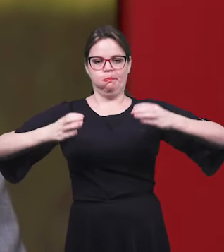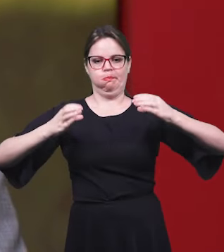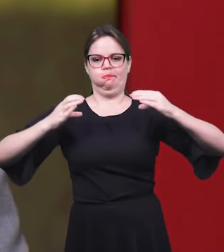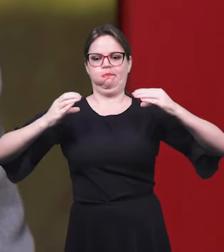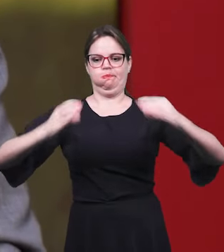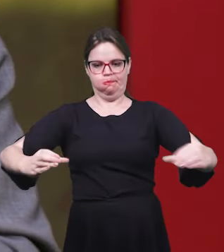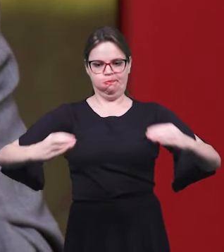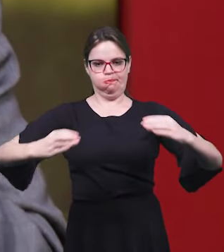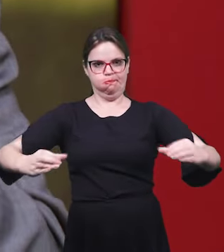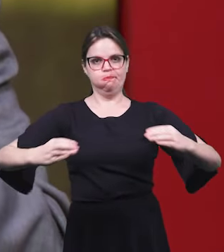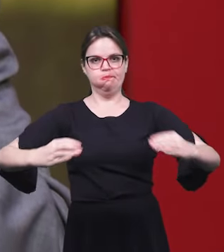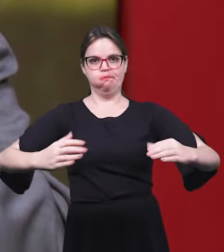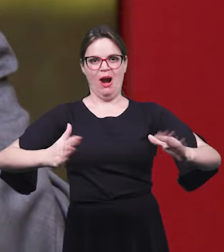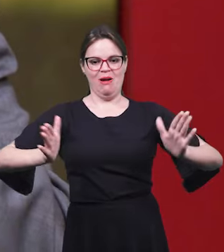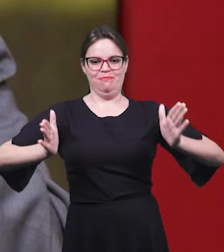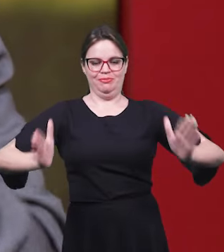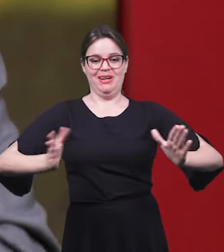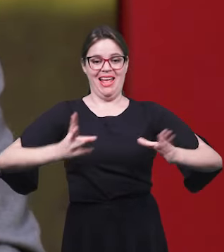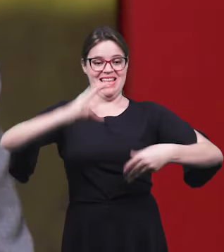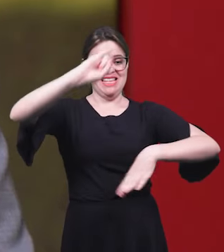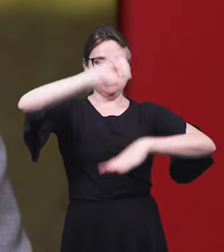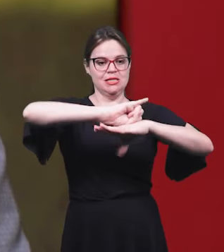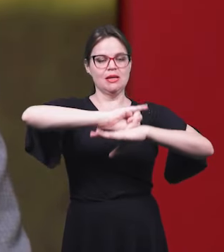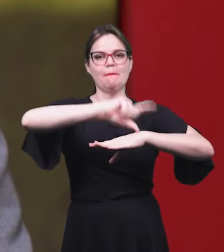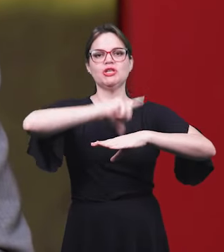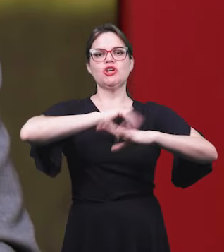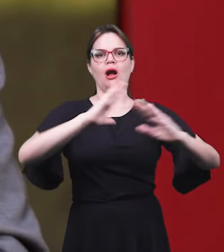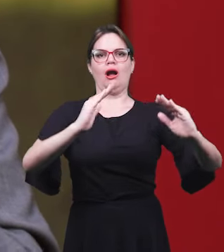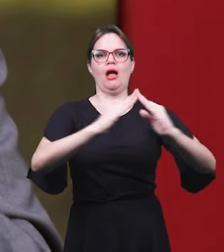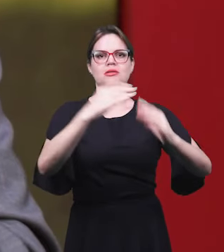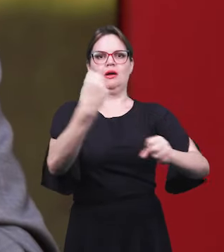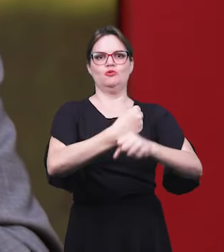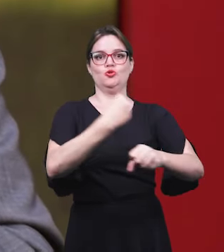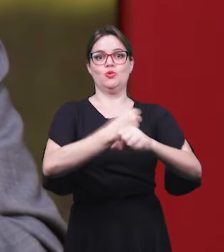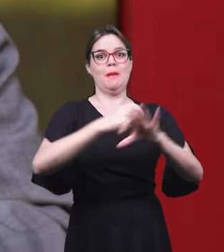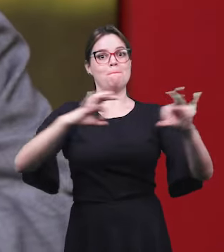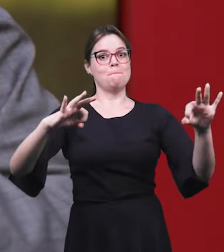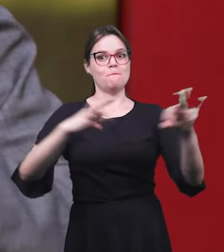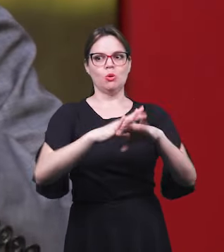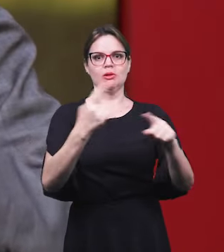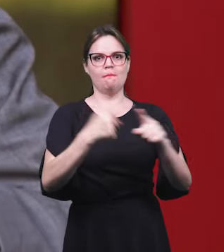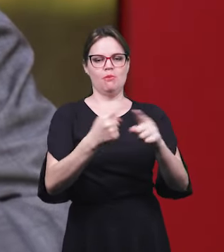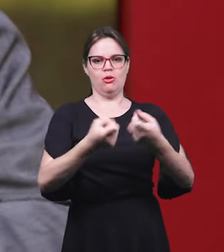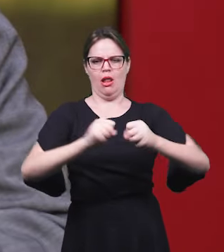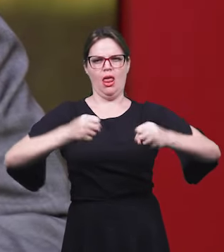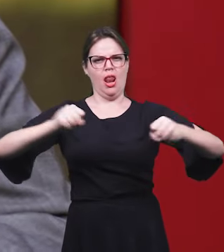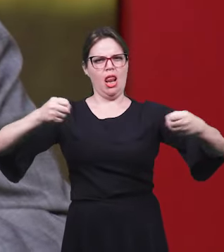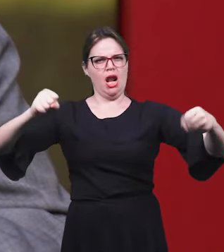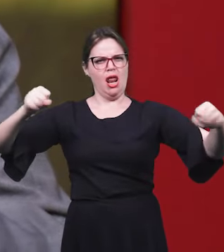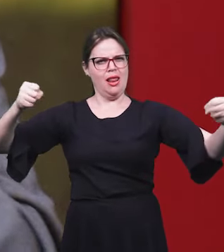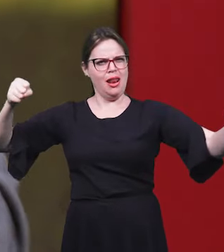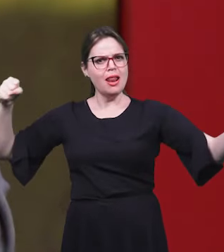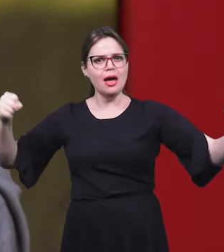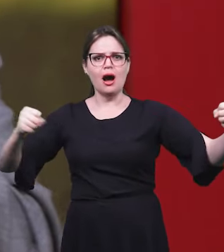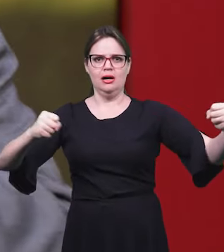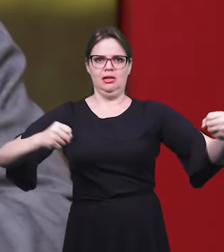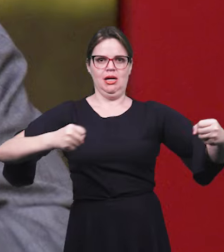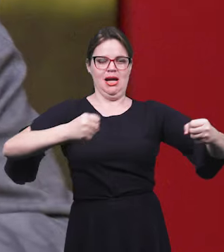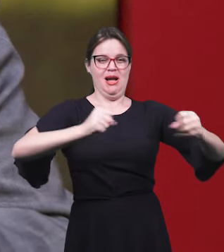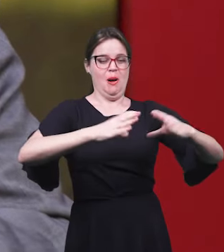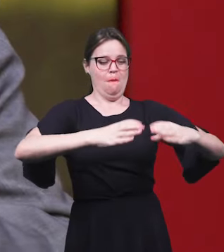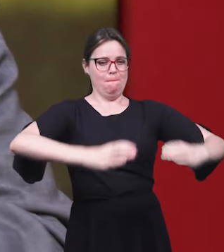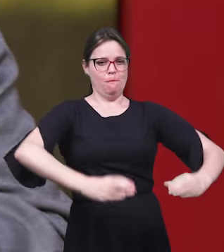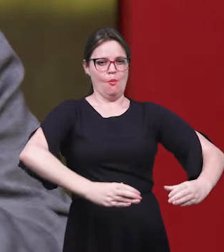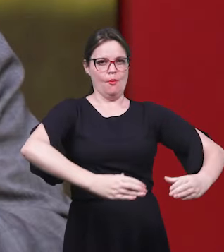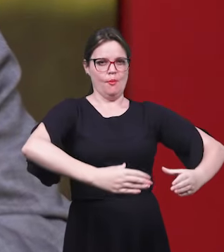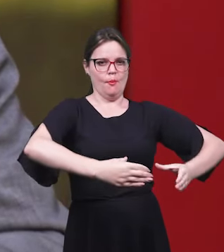policiada. Então era a primeira batalha após a travessia do Jordão E era algo que eles